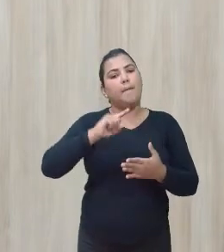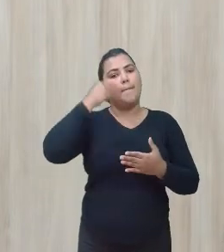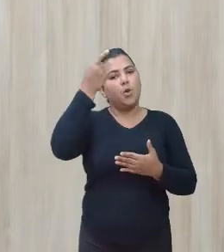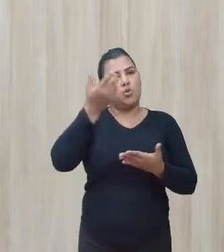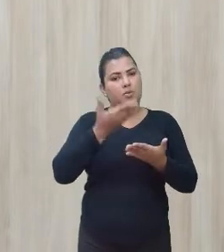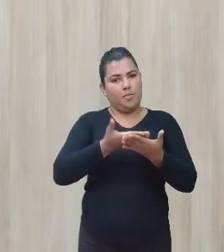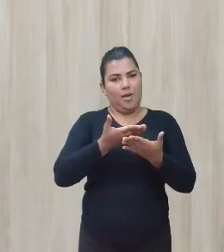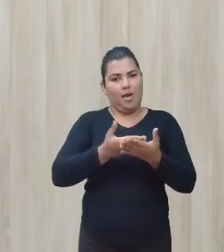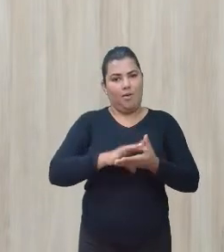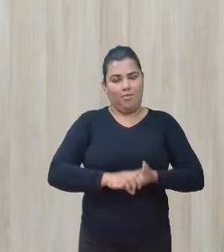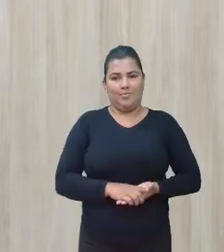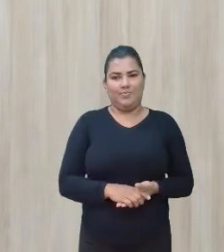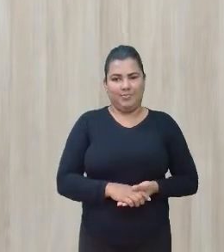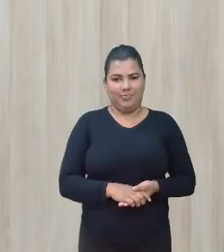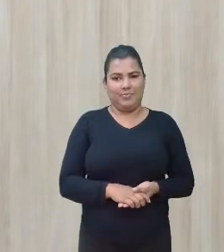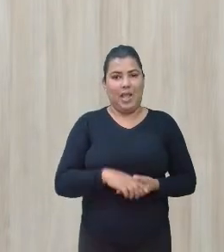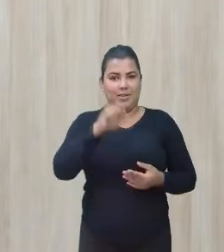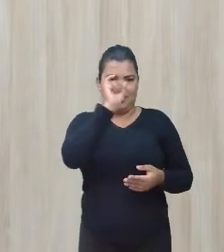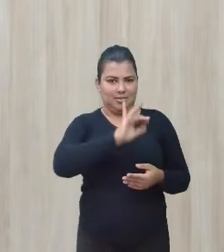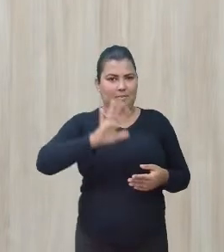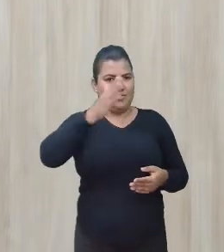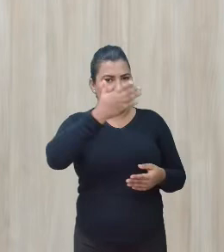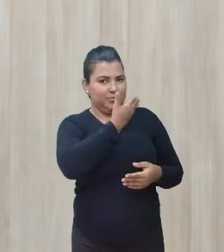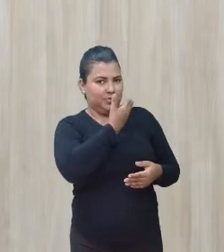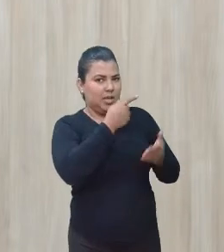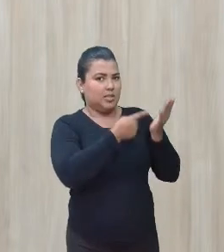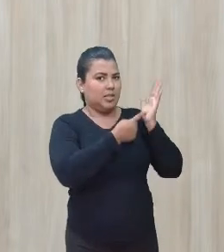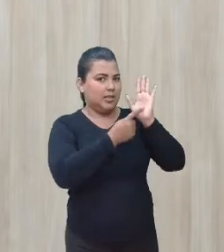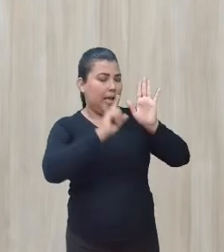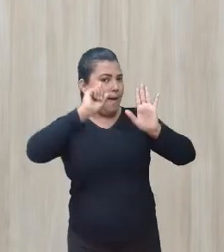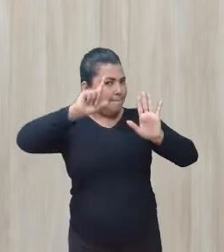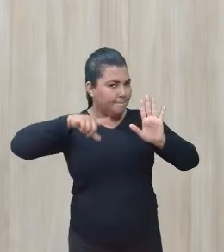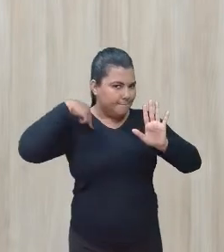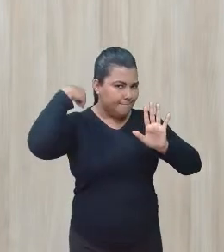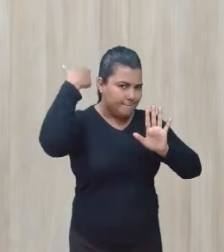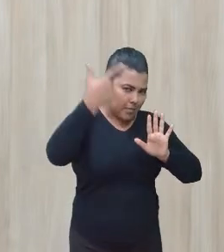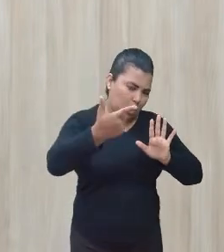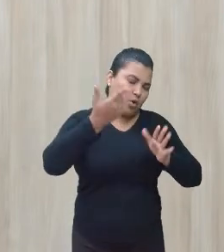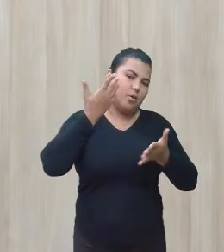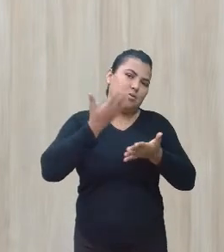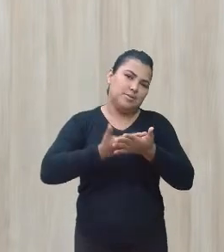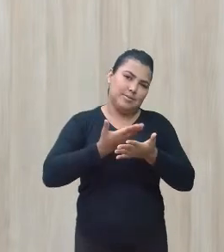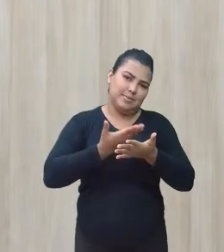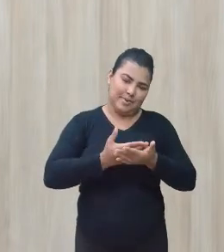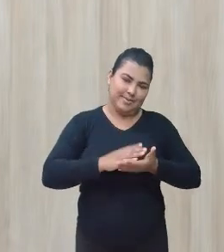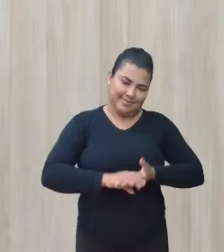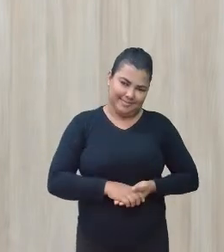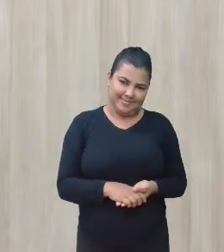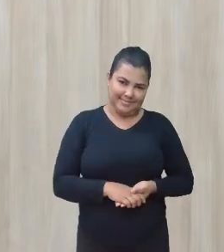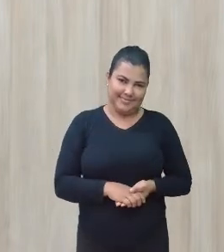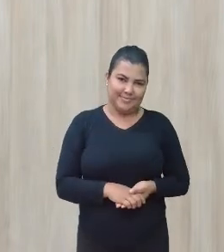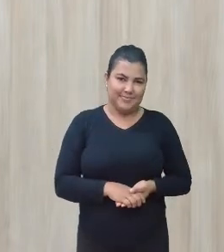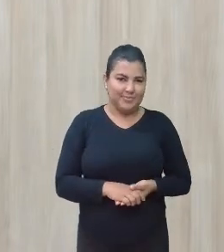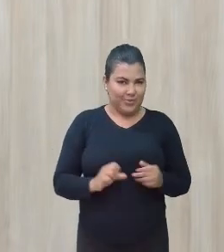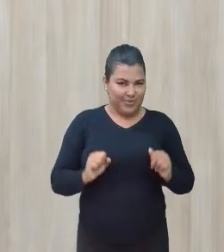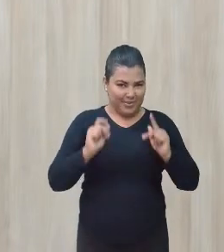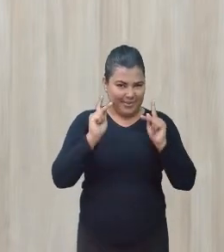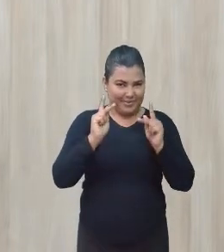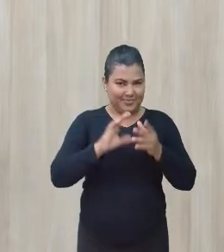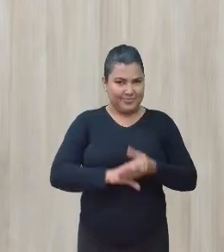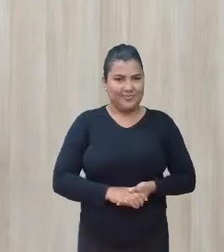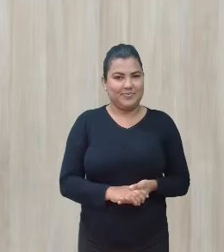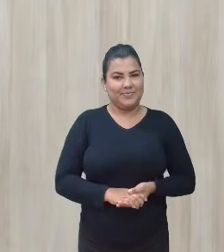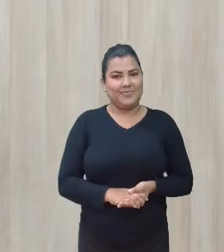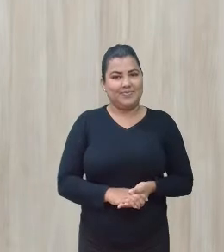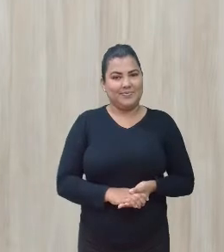próxima aula. Ou seja, essas cenas aqui atrás são justamente as primeiras que a gente vai trabalhar na aula que vem, tá certo? Então,